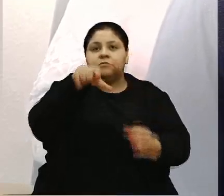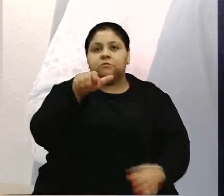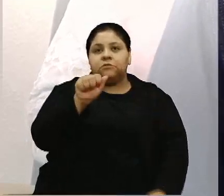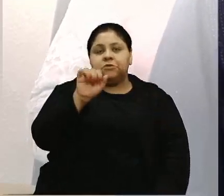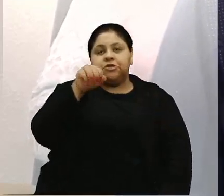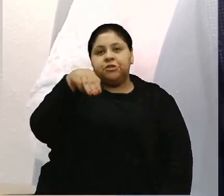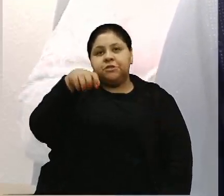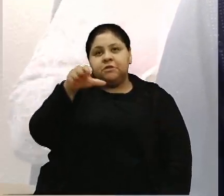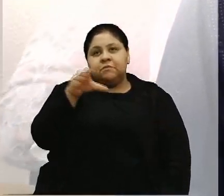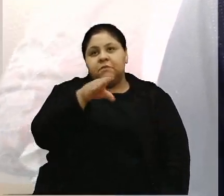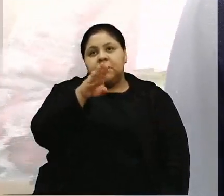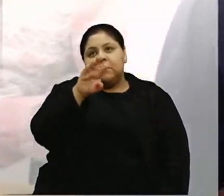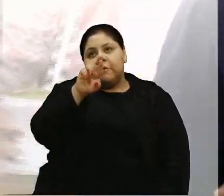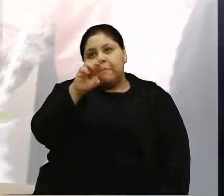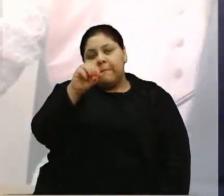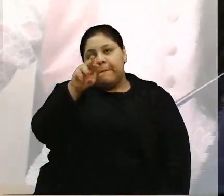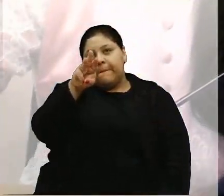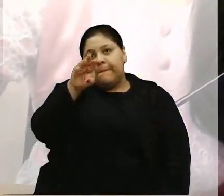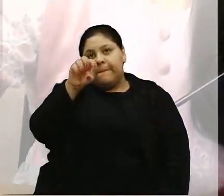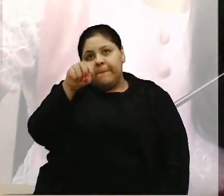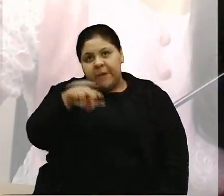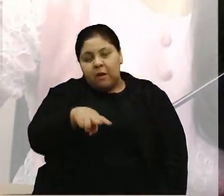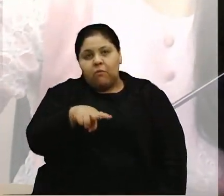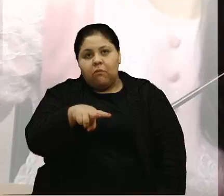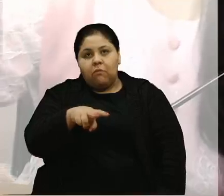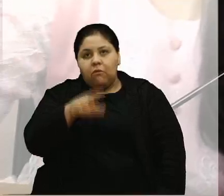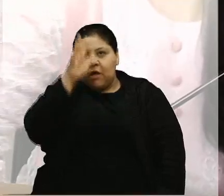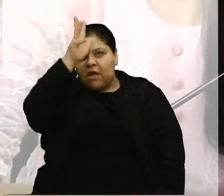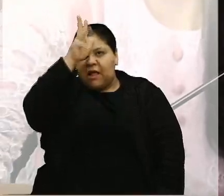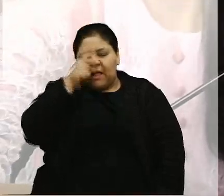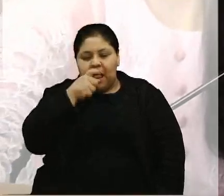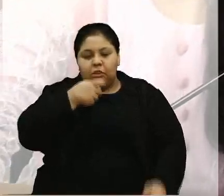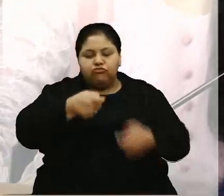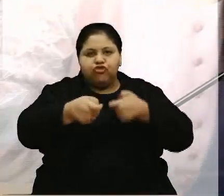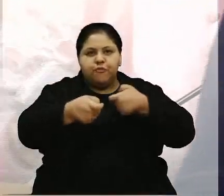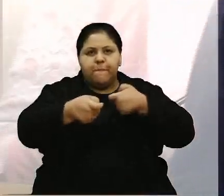Brown, Galo de Rinha.